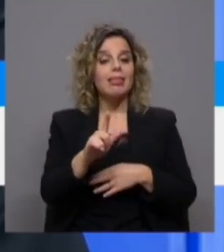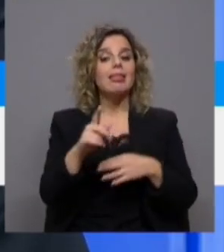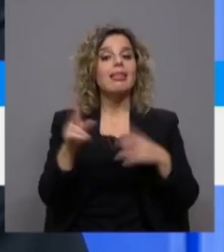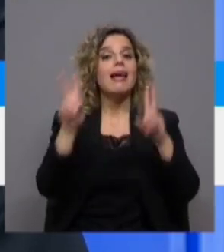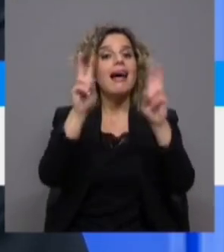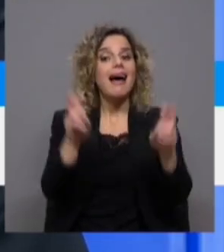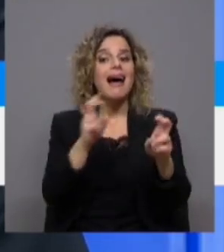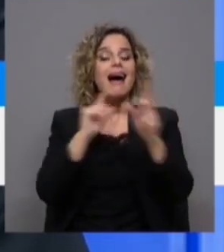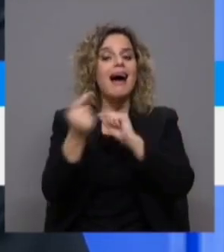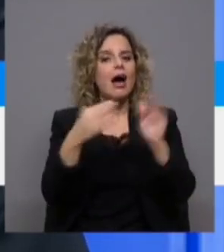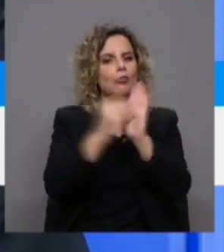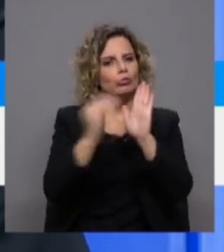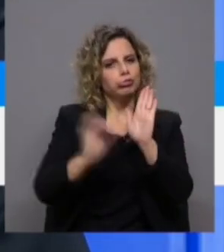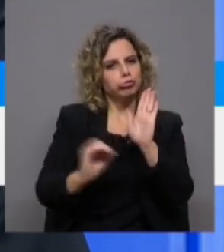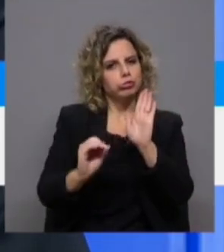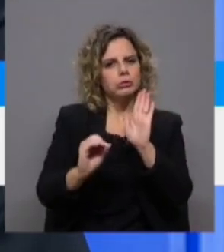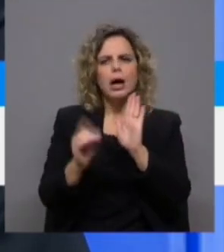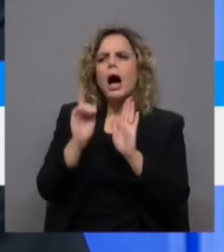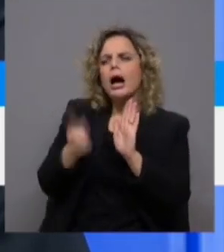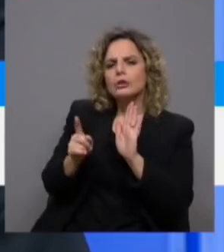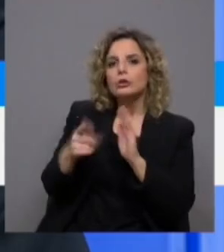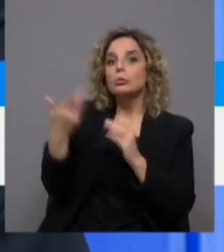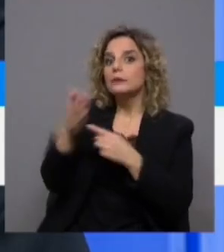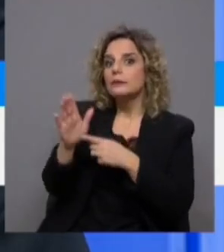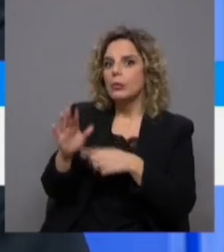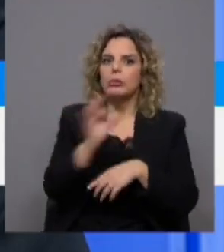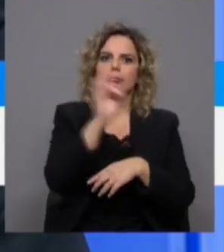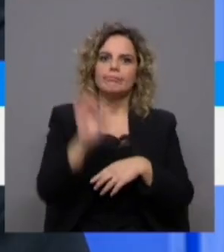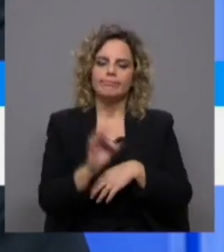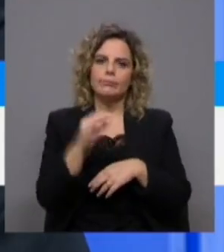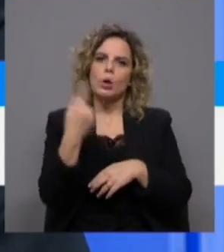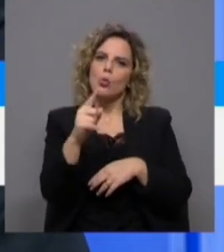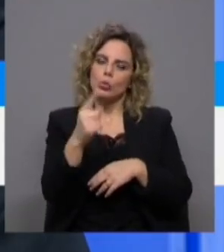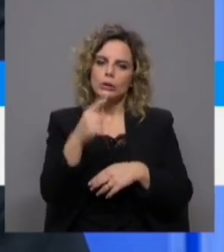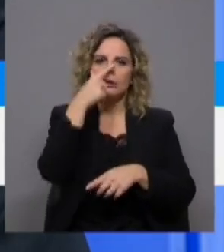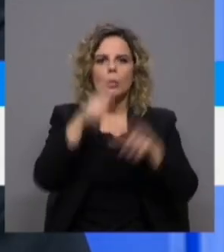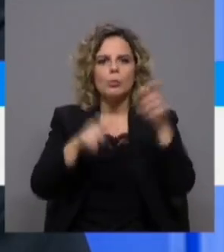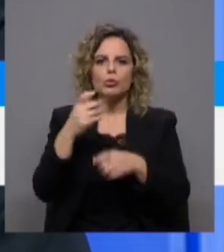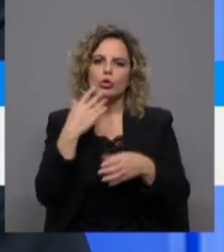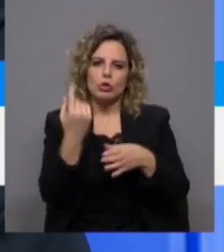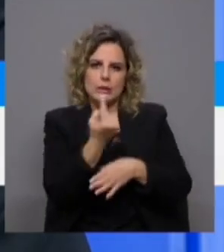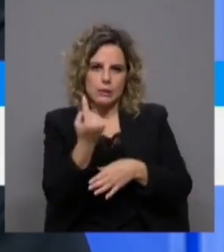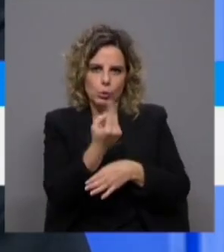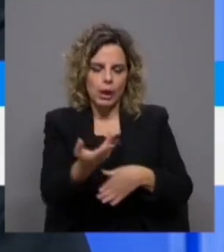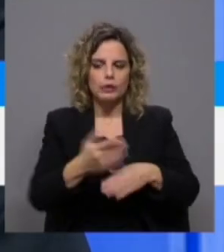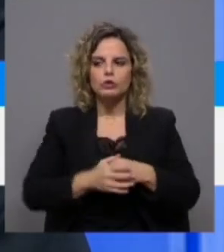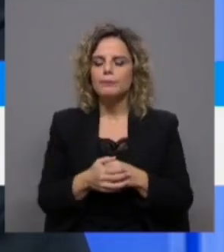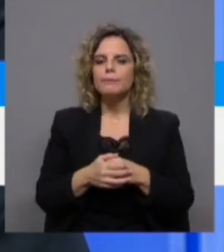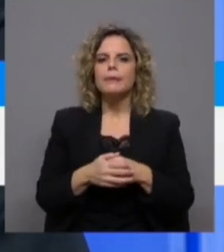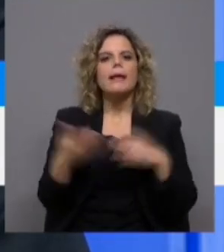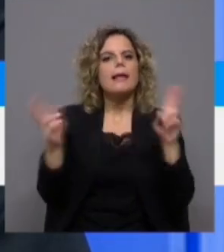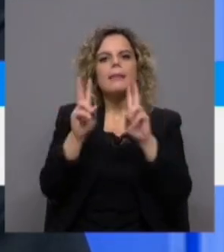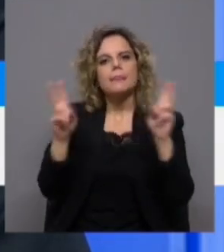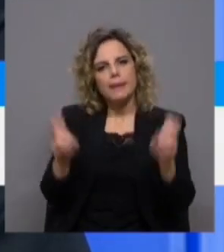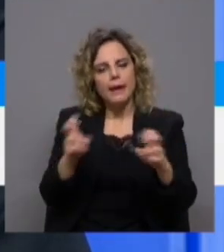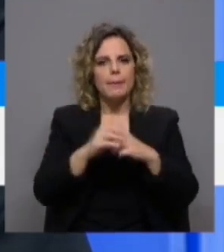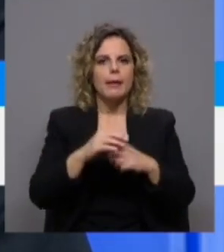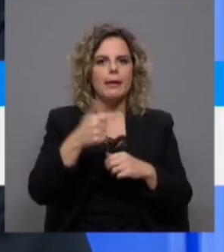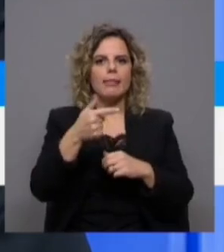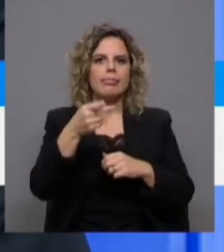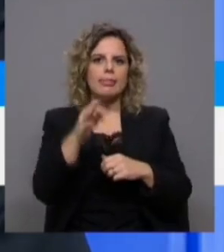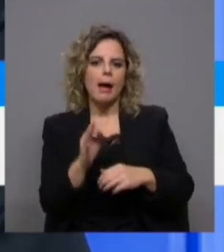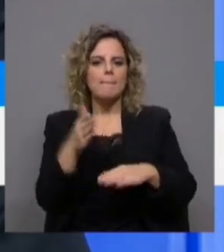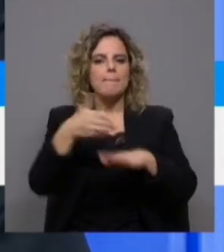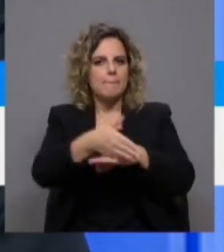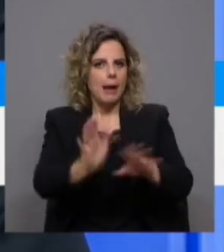uma discussão da Taxa Única do Imposto de Renda sobre a pessoas singulares o tema da não-intervenção na TAP